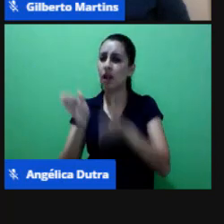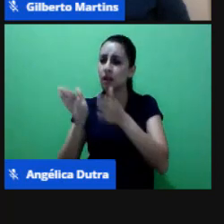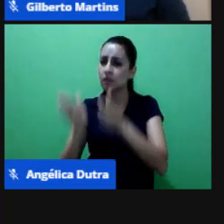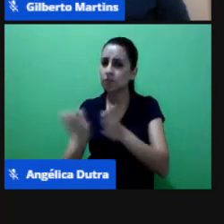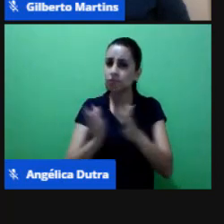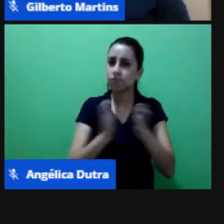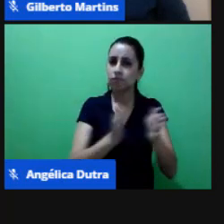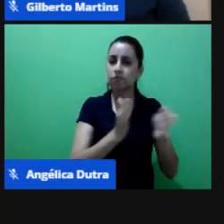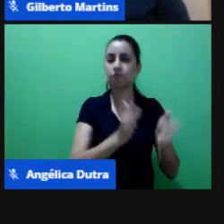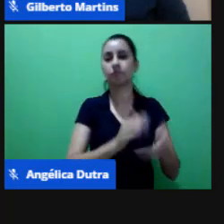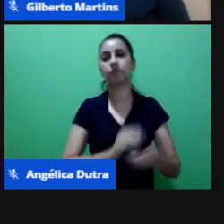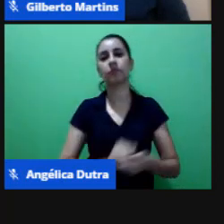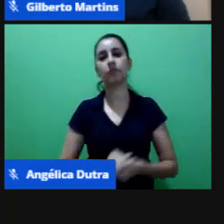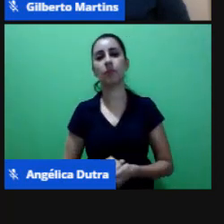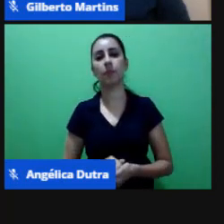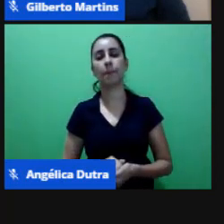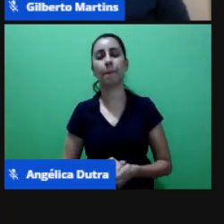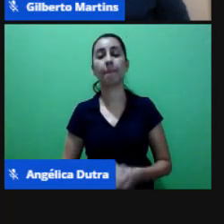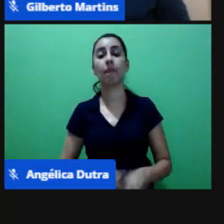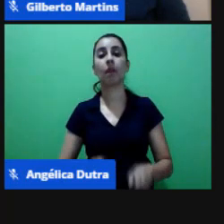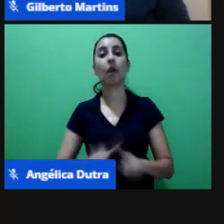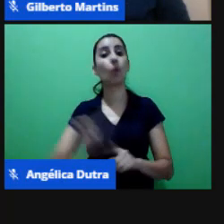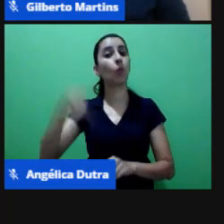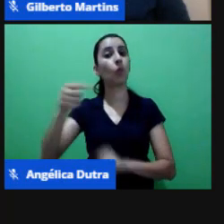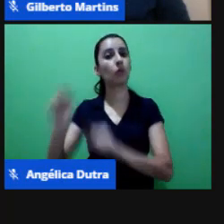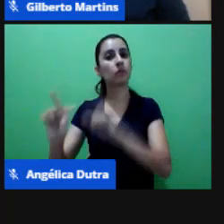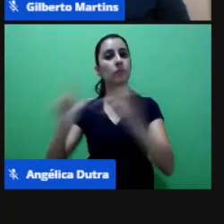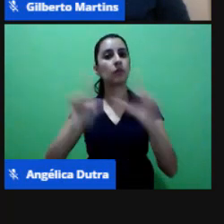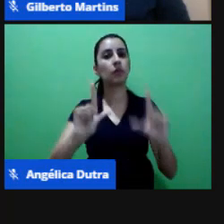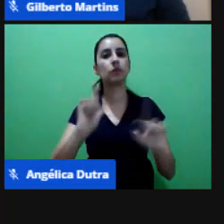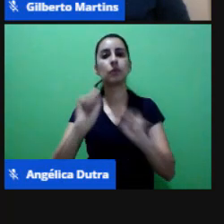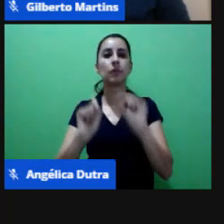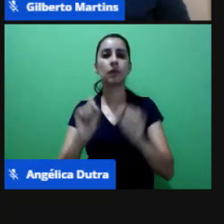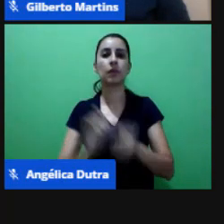ok? O próximo